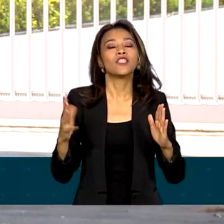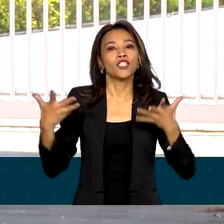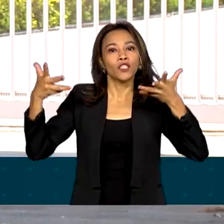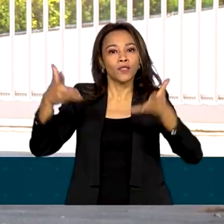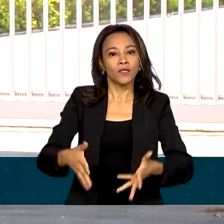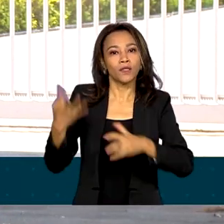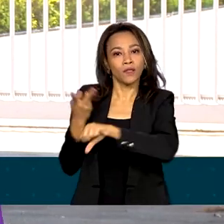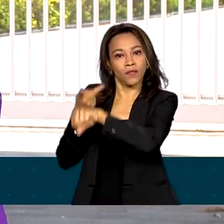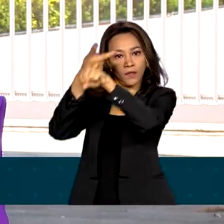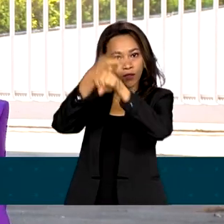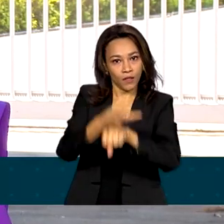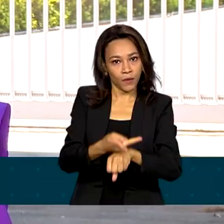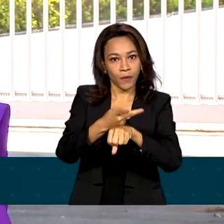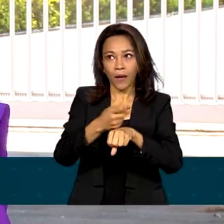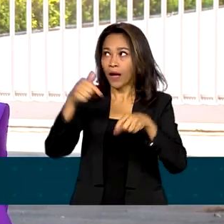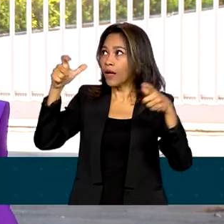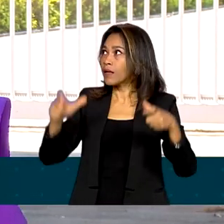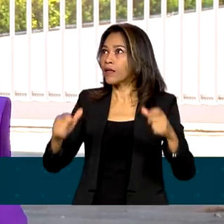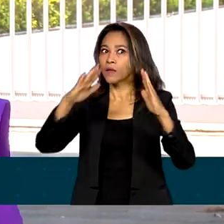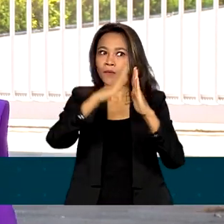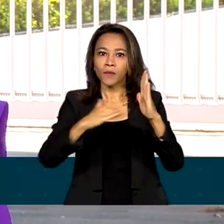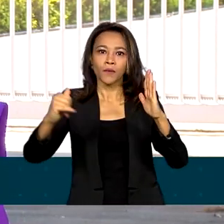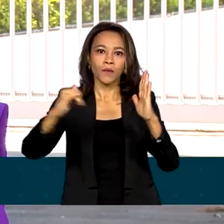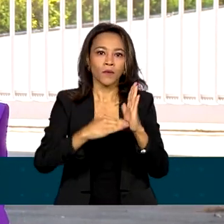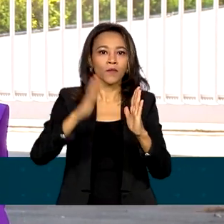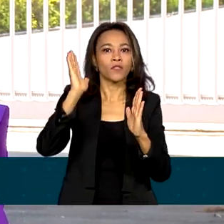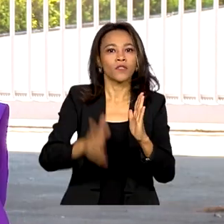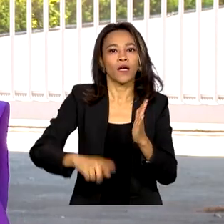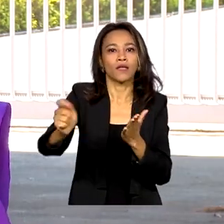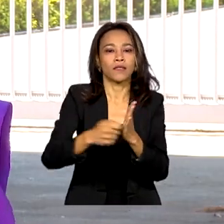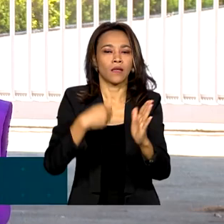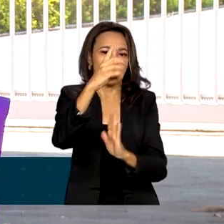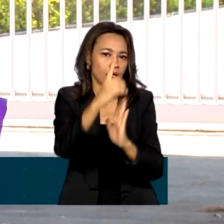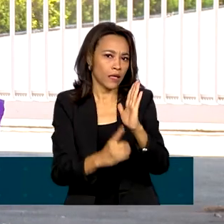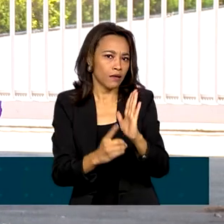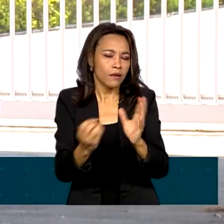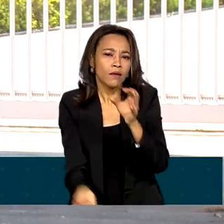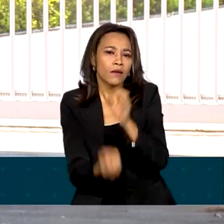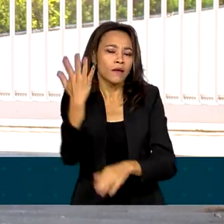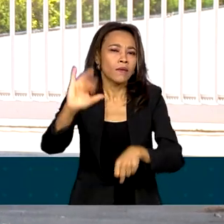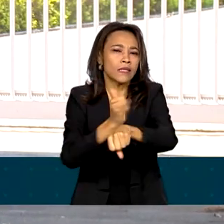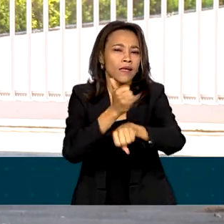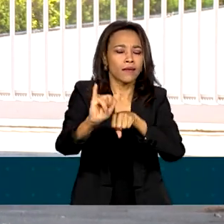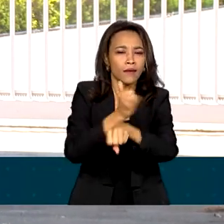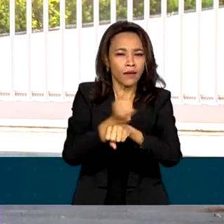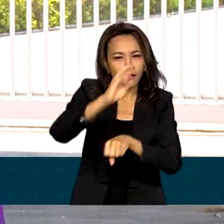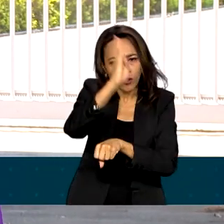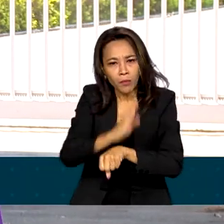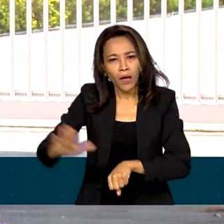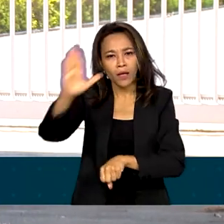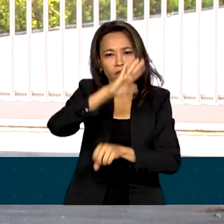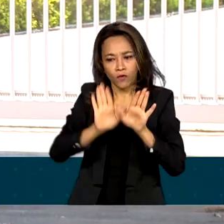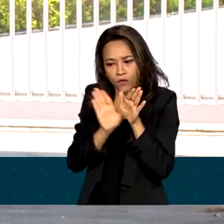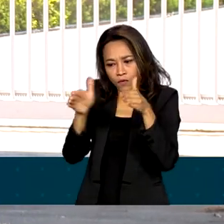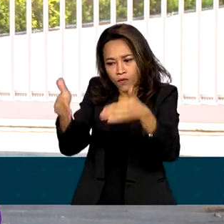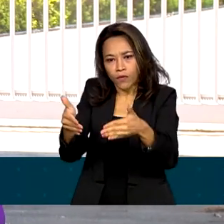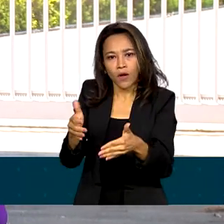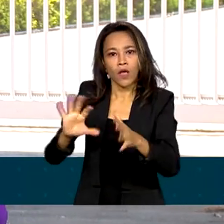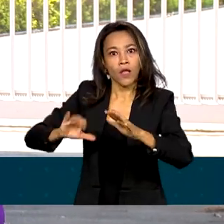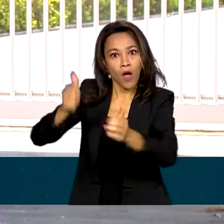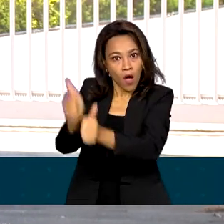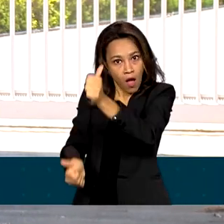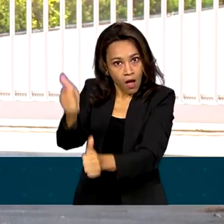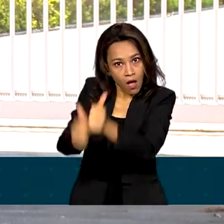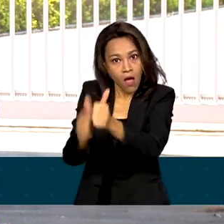Palácio da Alvorada foi assinado o Decreto que cria a estratégia nacional para o futebol feminino uma iniciativa para